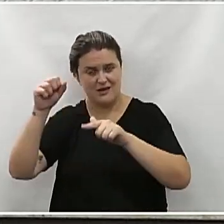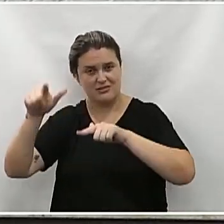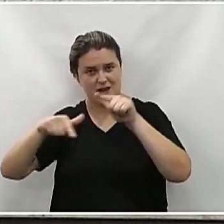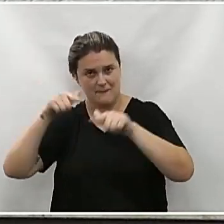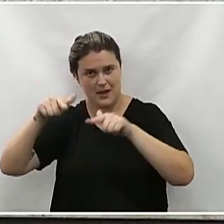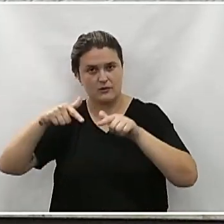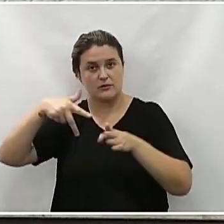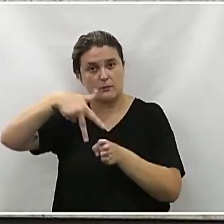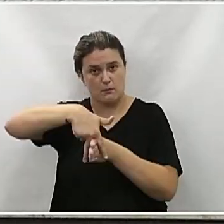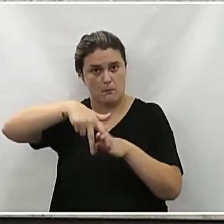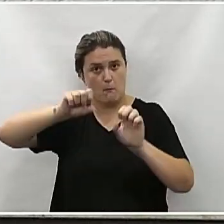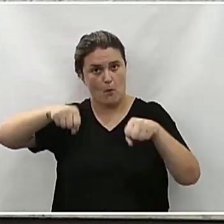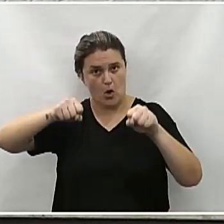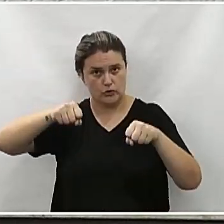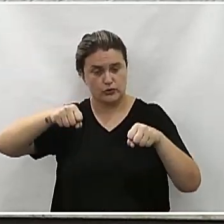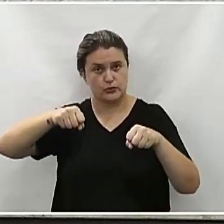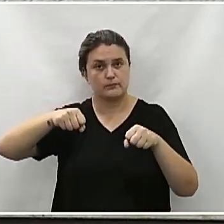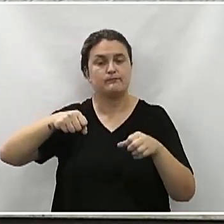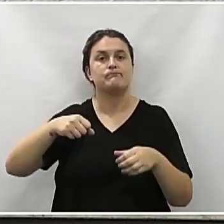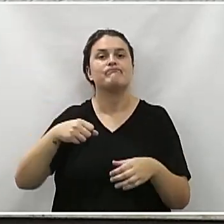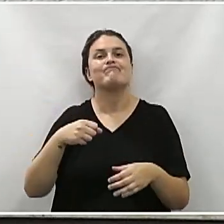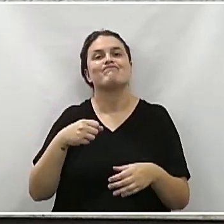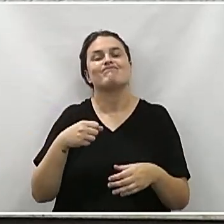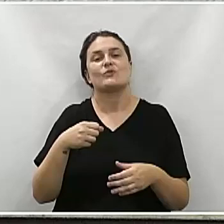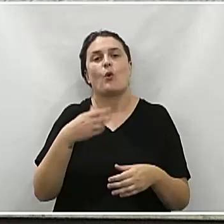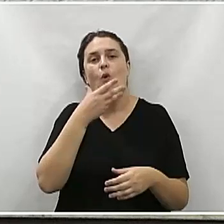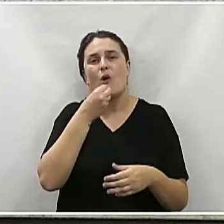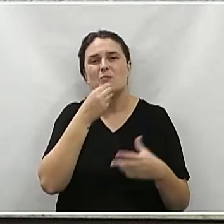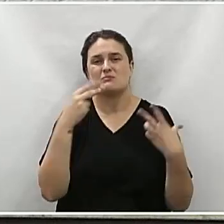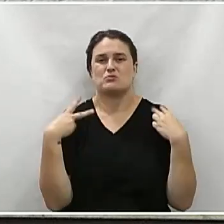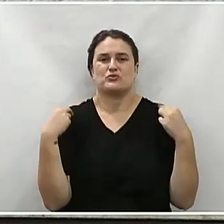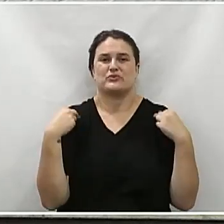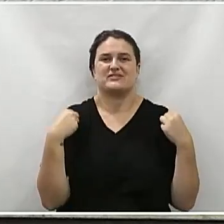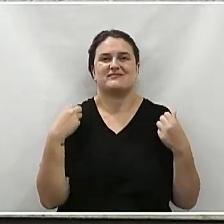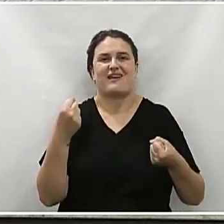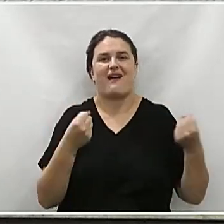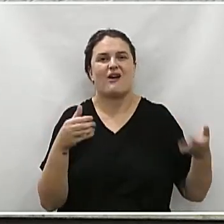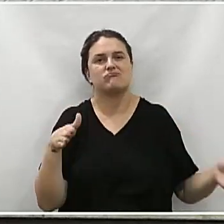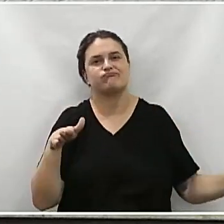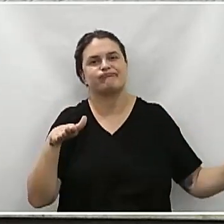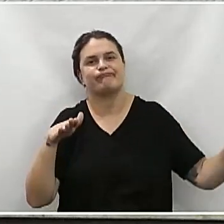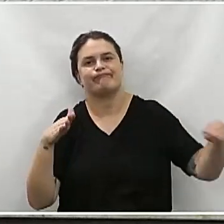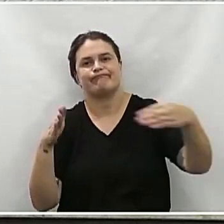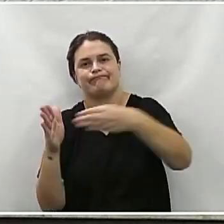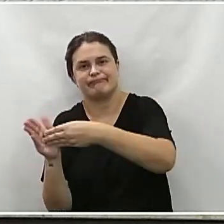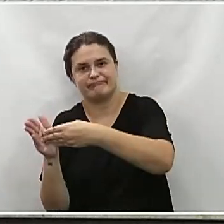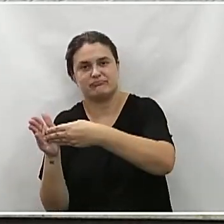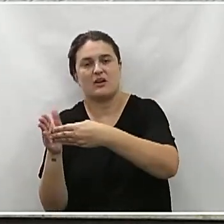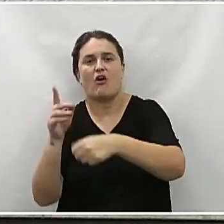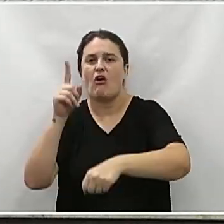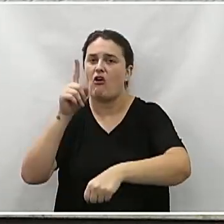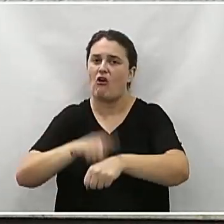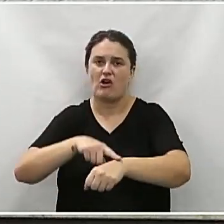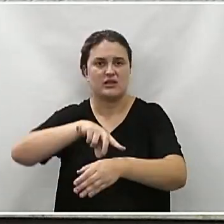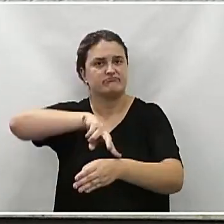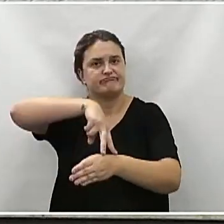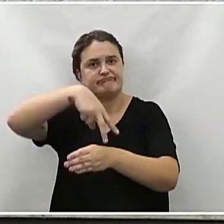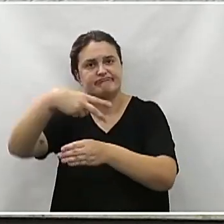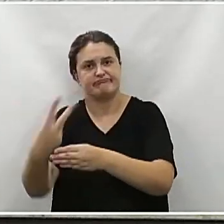inconsequentemente, um motorista fez uma conversão em um local proibido, acertando a motocicleta do casal.